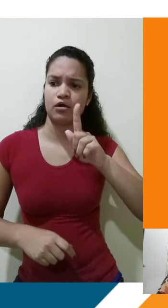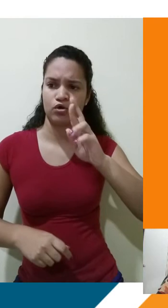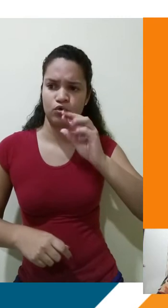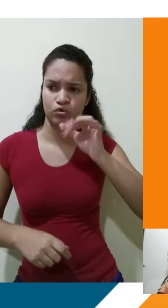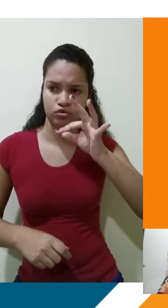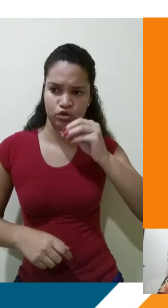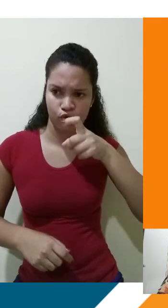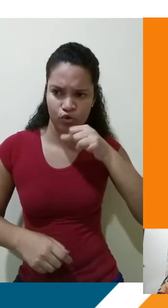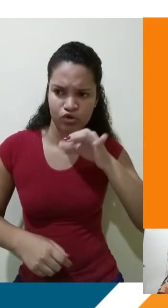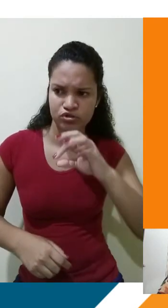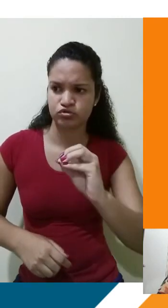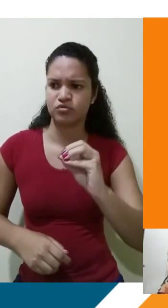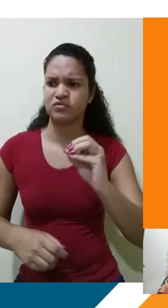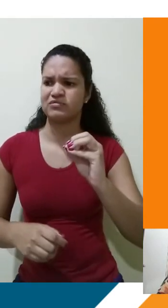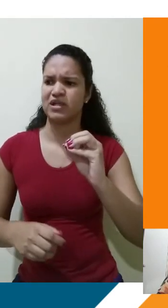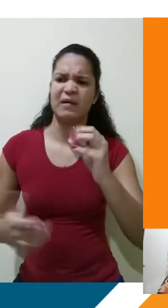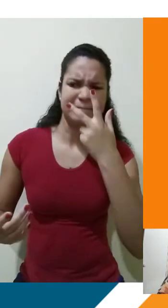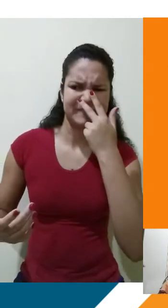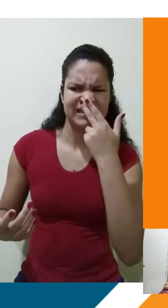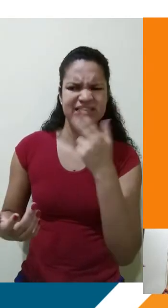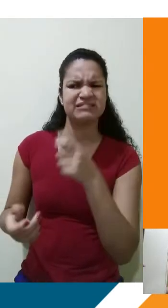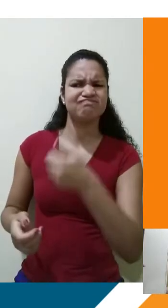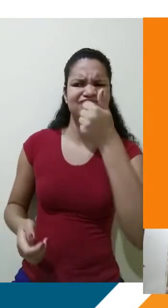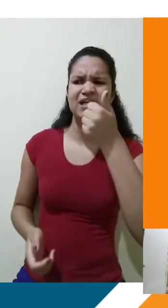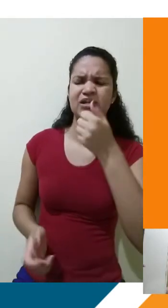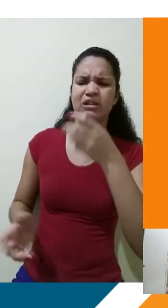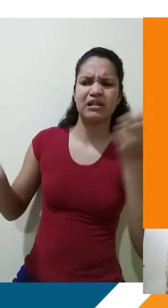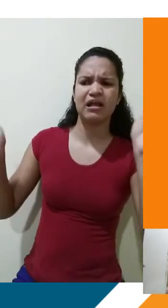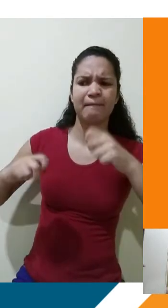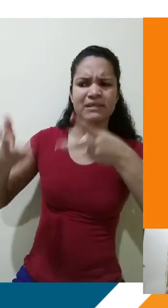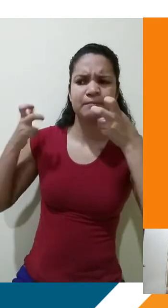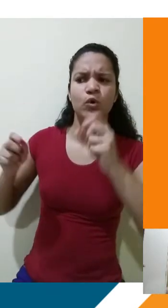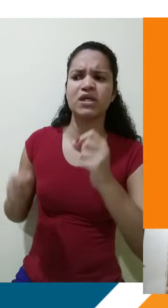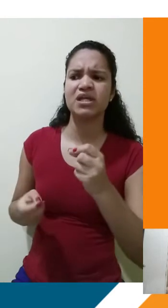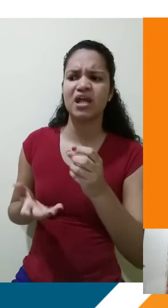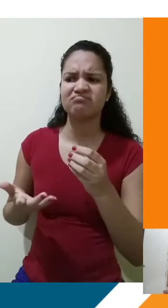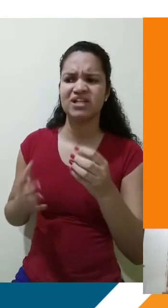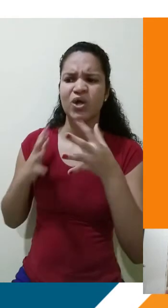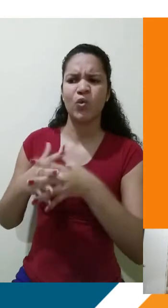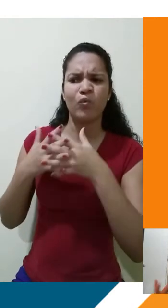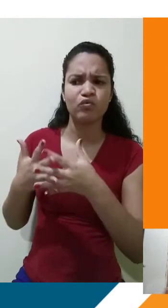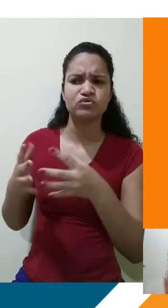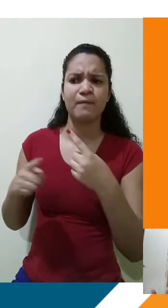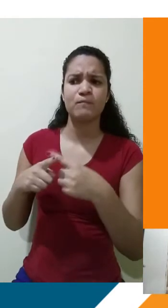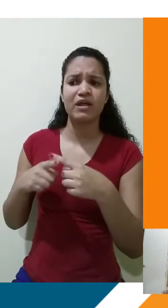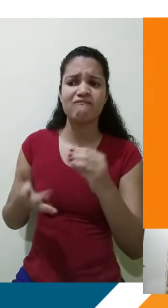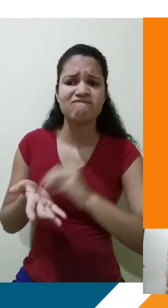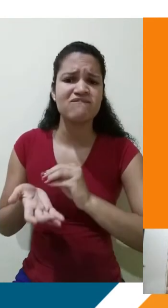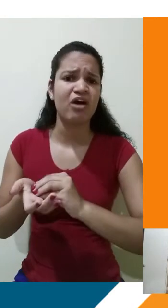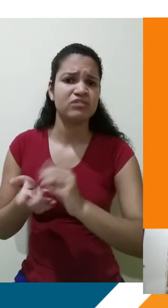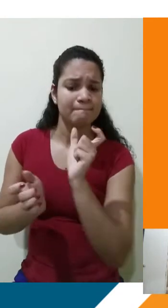texto está um pouco confuso, não está muito fácil de entender, e isso é pela simples falta de alguns elementos coesivos que me